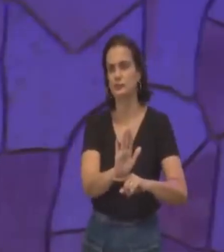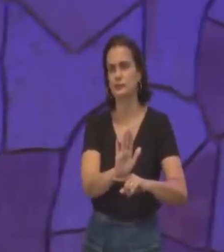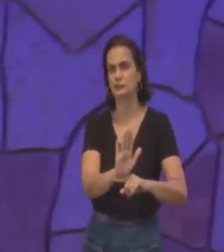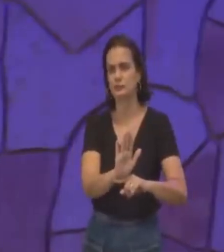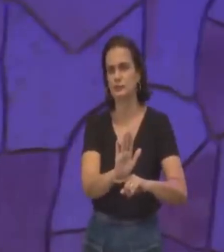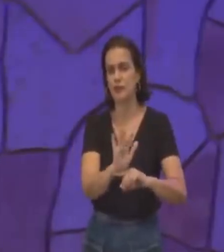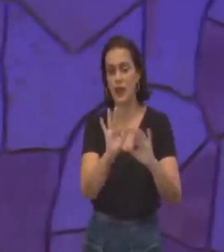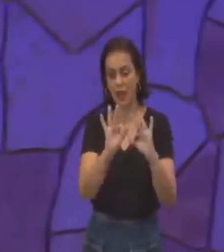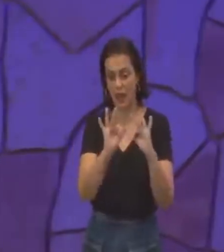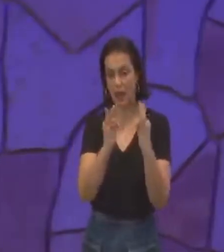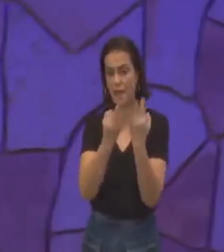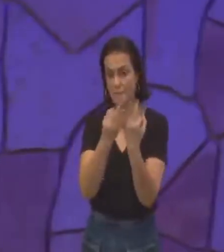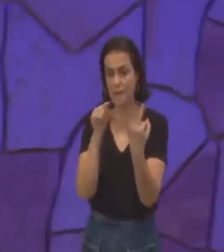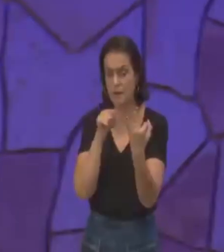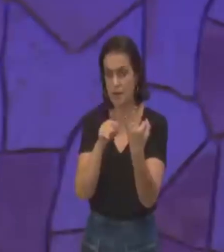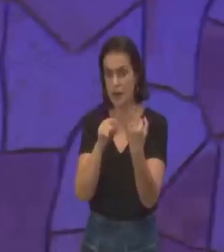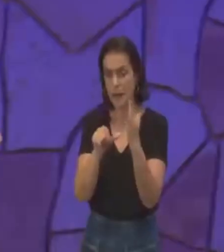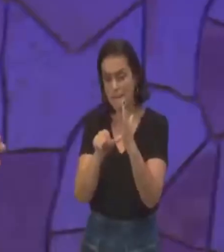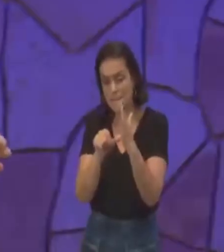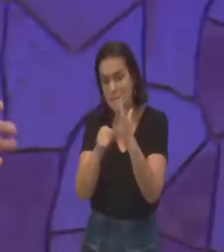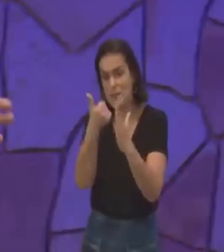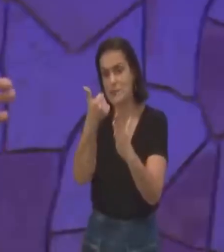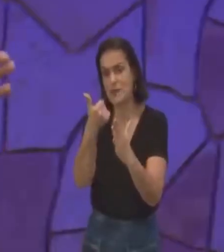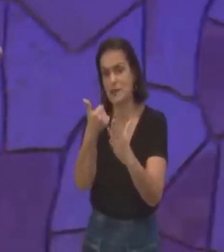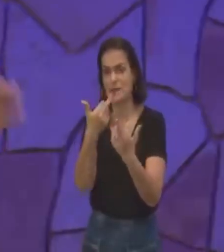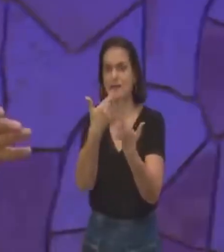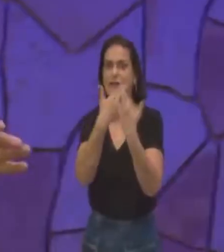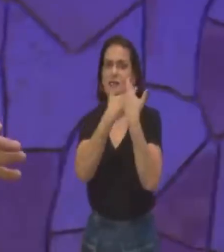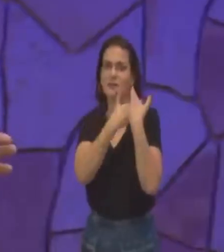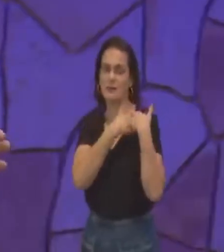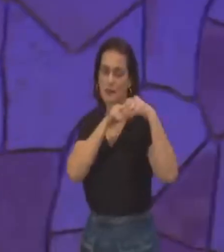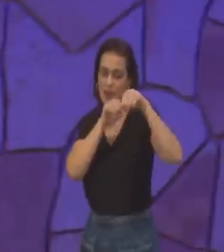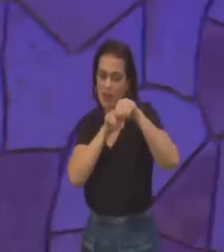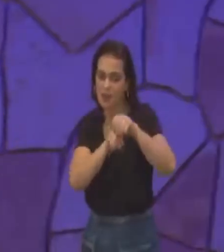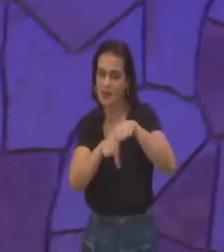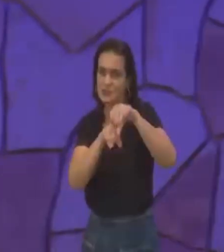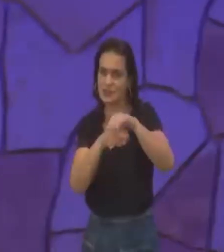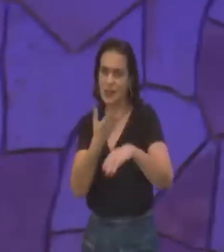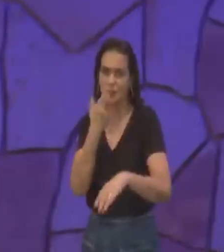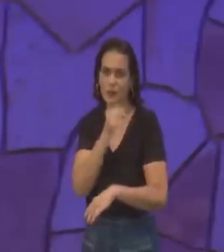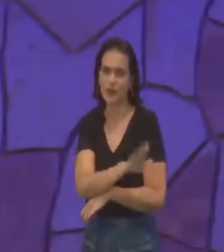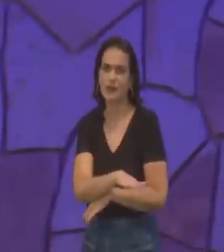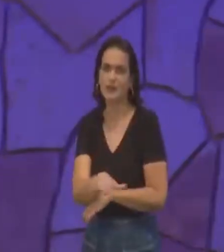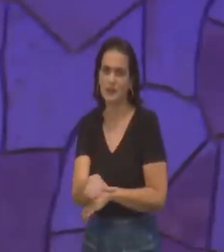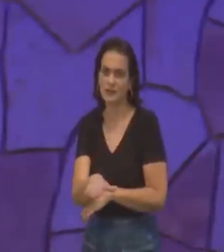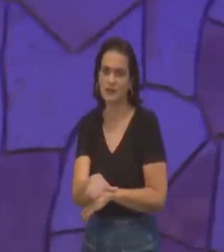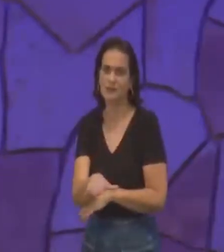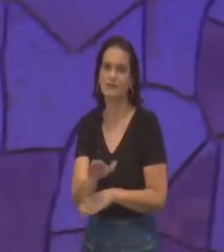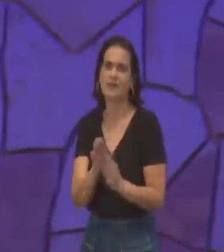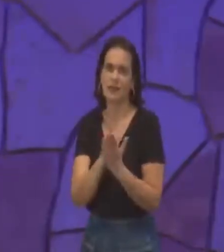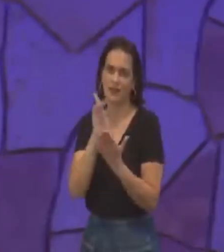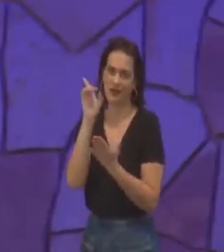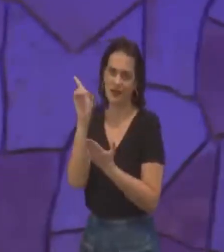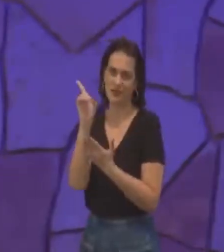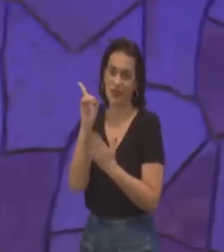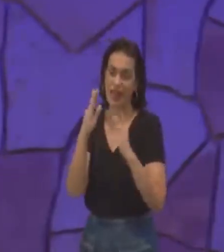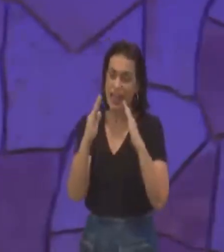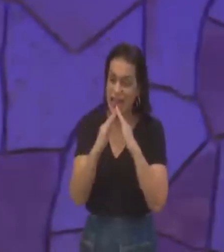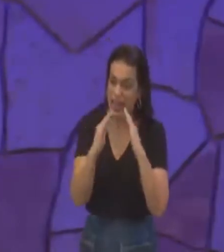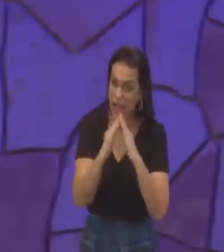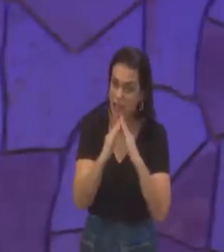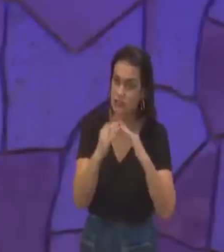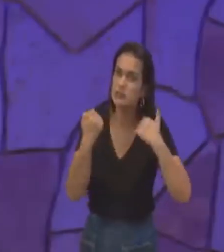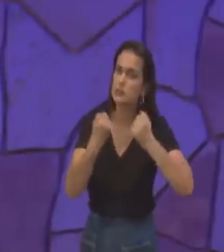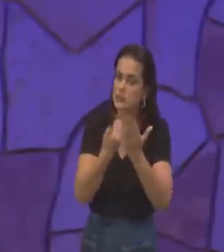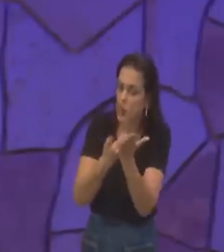A família é a primeira responsável pela educação, inclusive teológica. É em casa que se começa